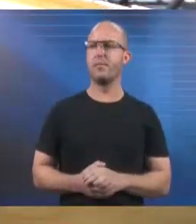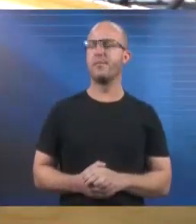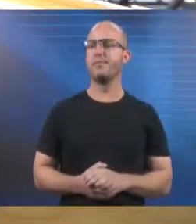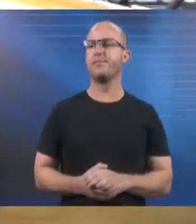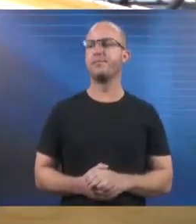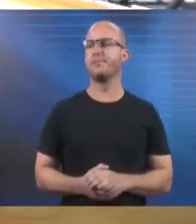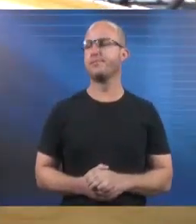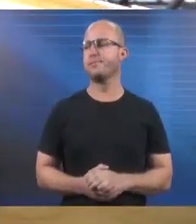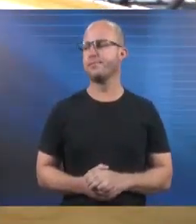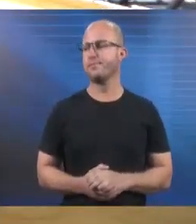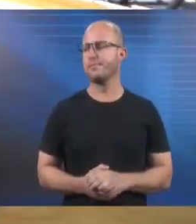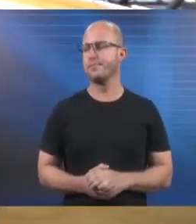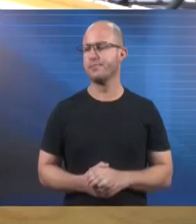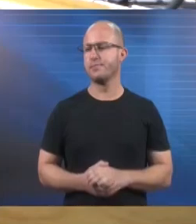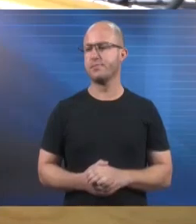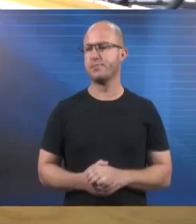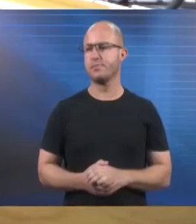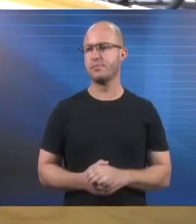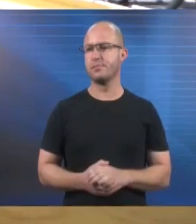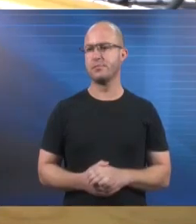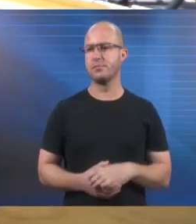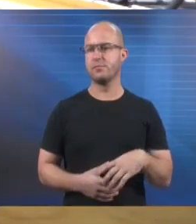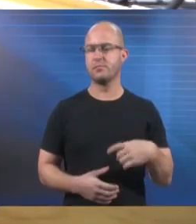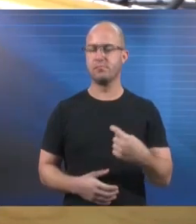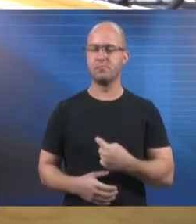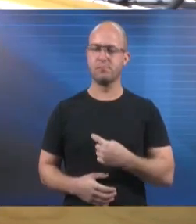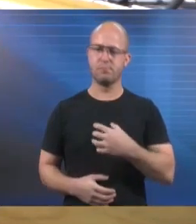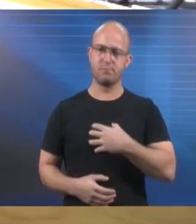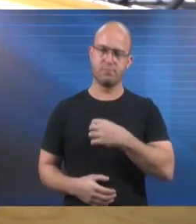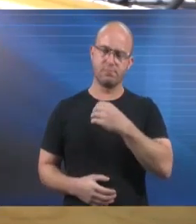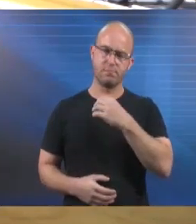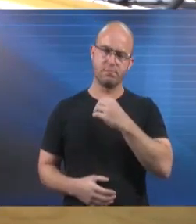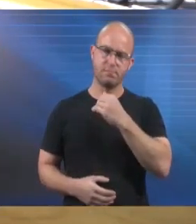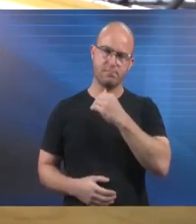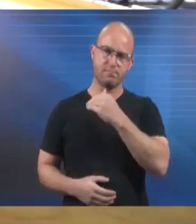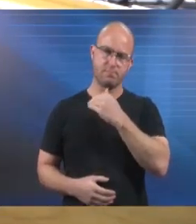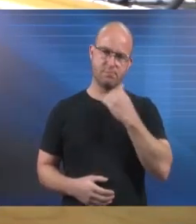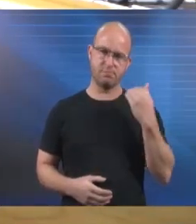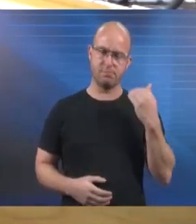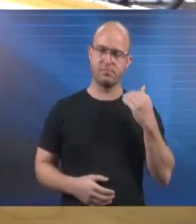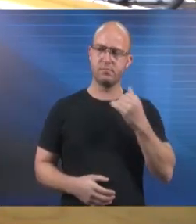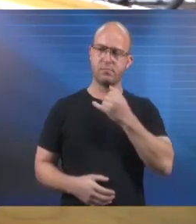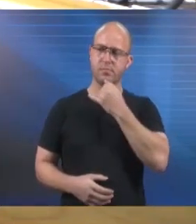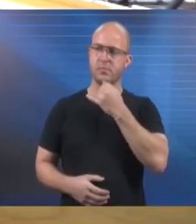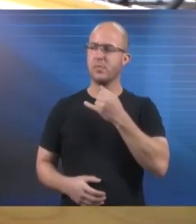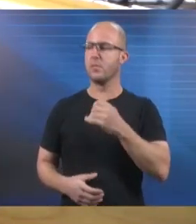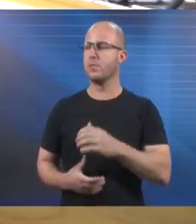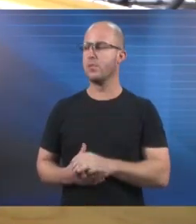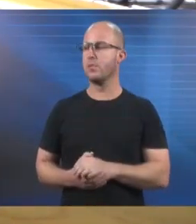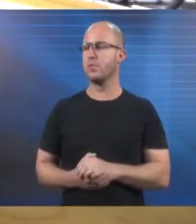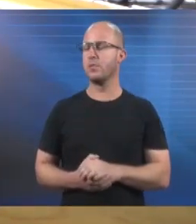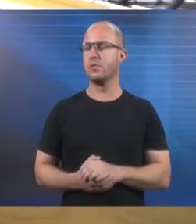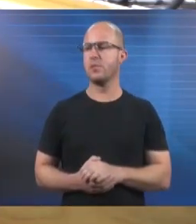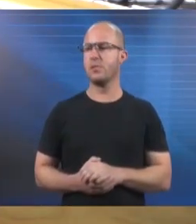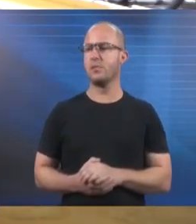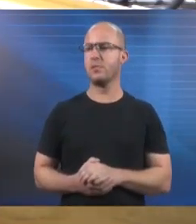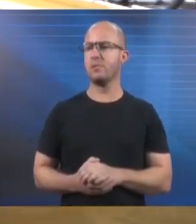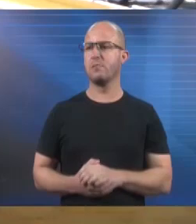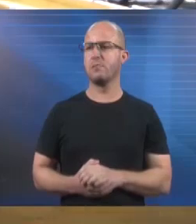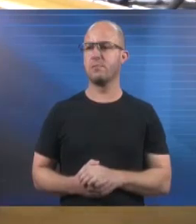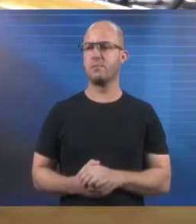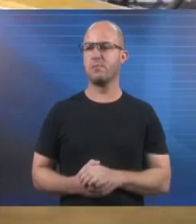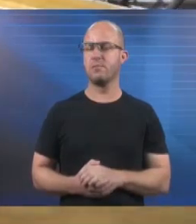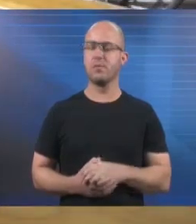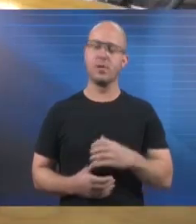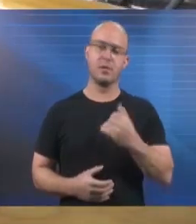registro o nosso voto de pesar pelo falecimento do nosso conterrâneo da Cidade Jardim do